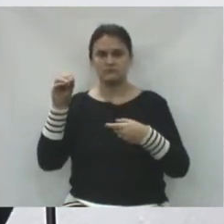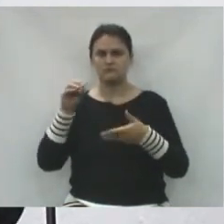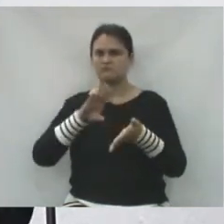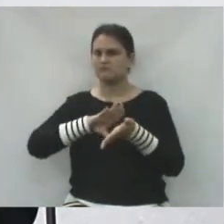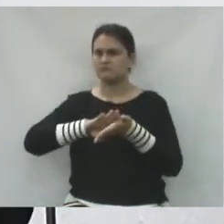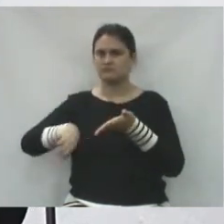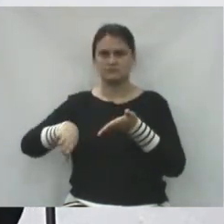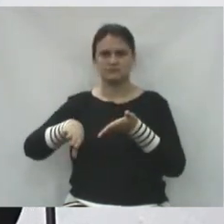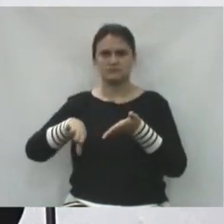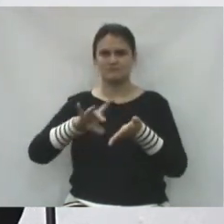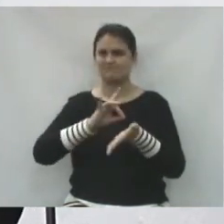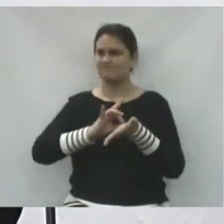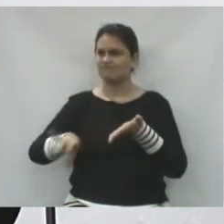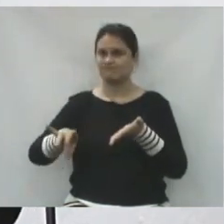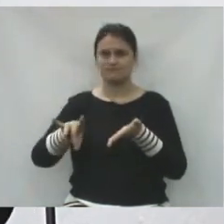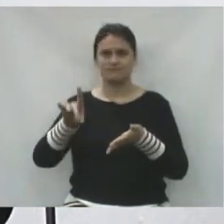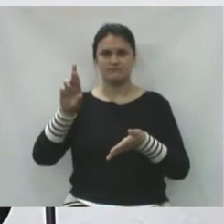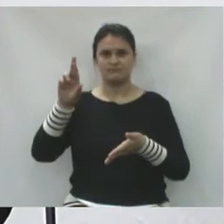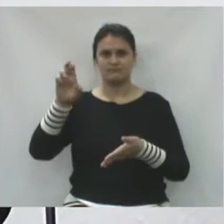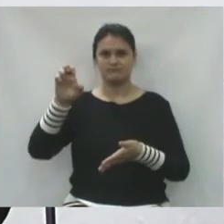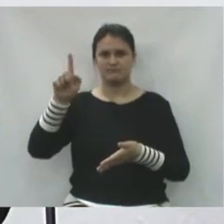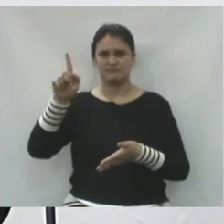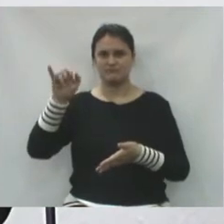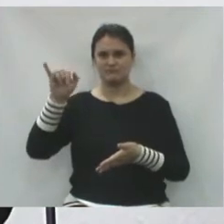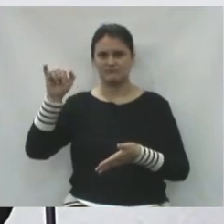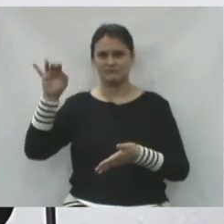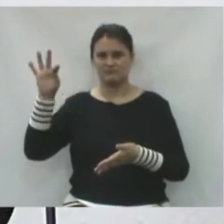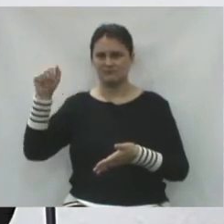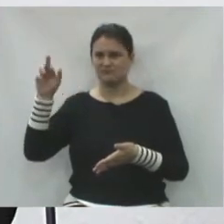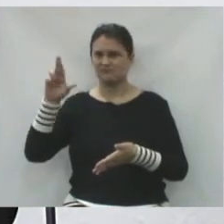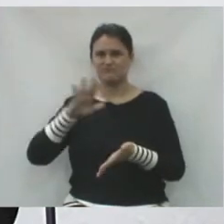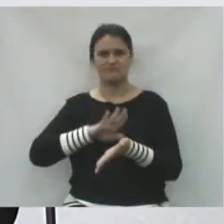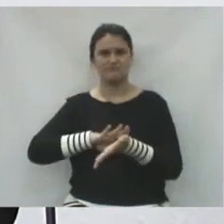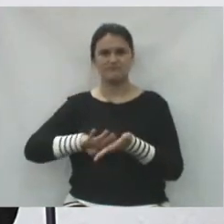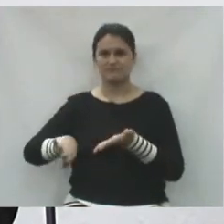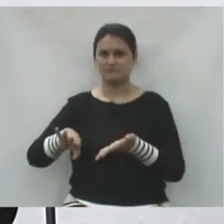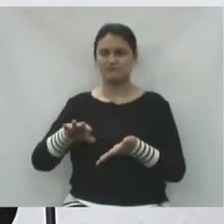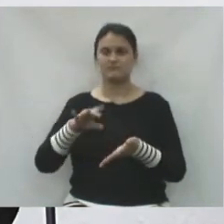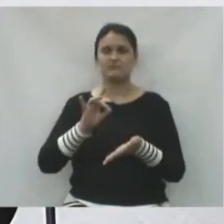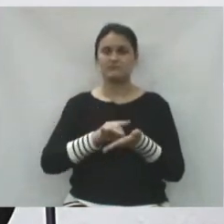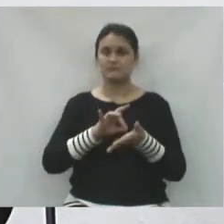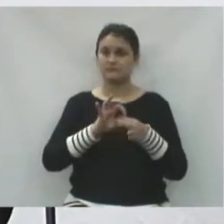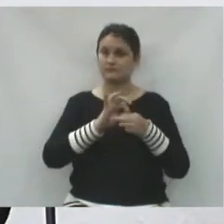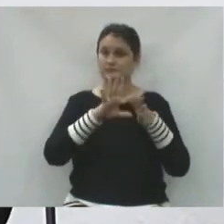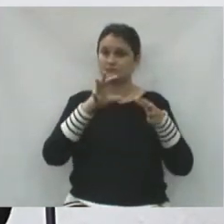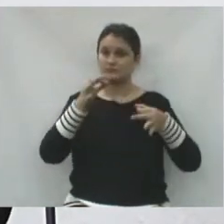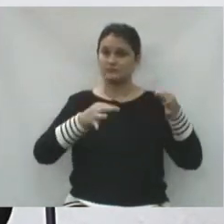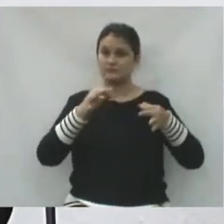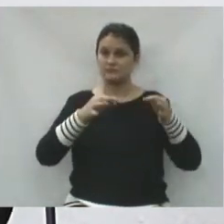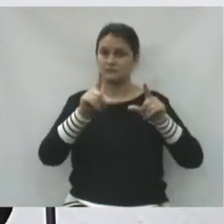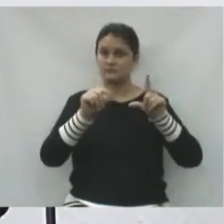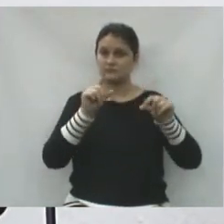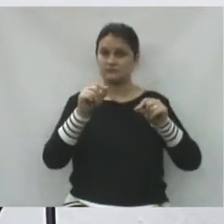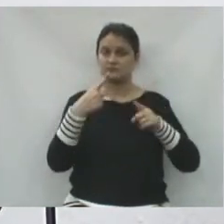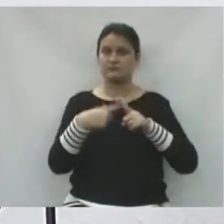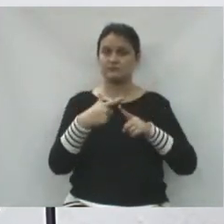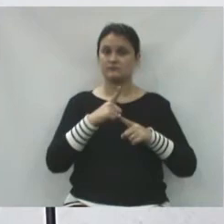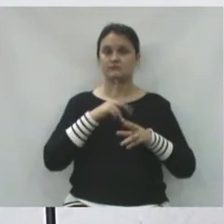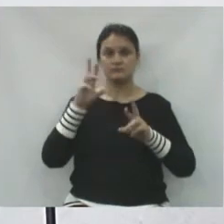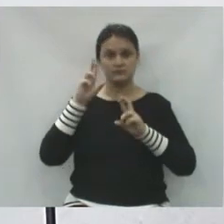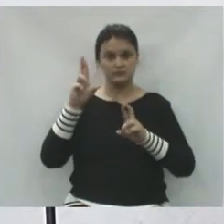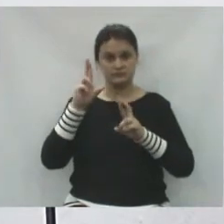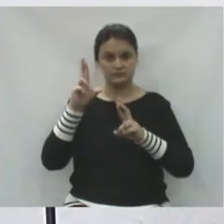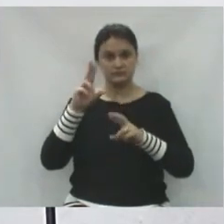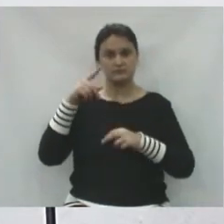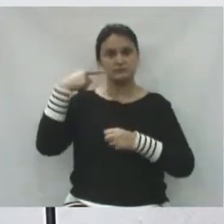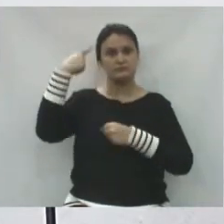pela rejeição, rejeitar o veto, para que nós possamos deixar, então, que a justiça decida. Porque eu tenho a esperança